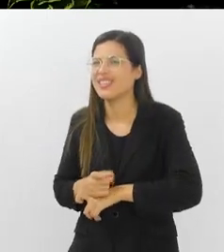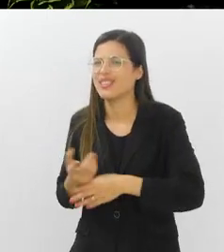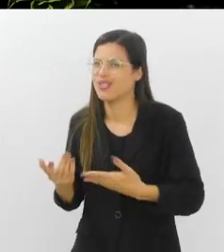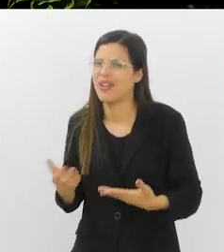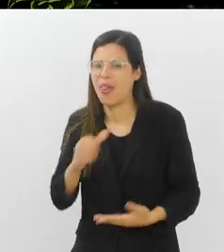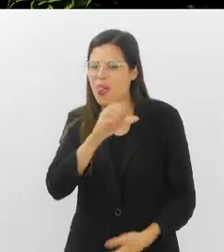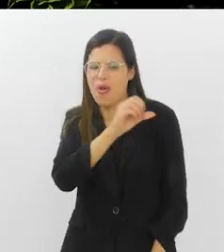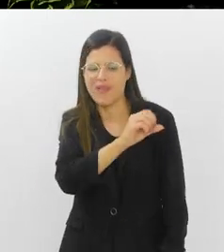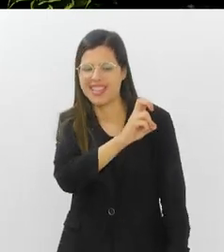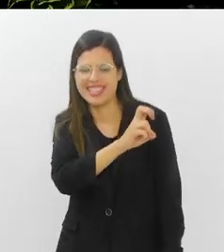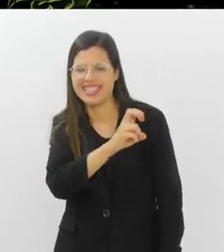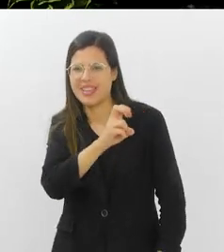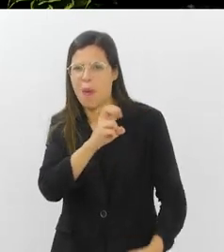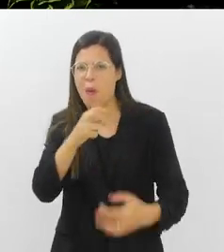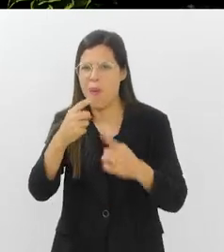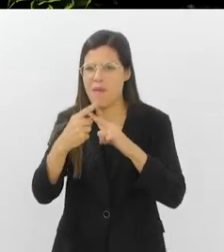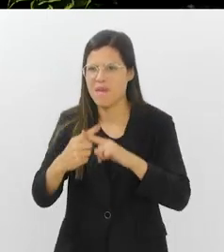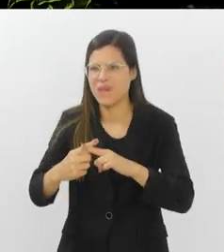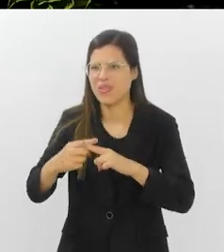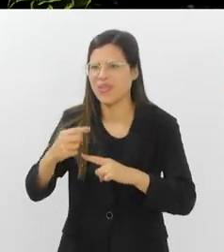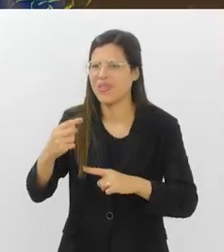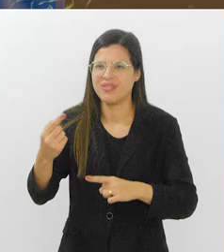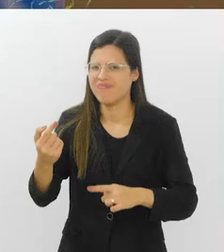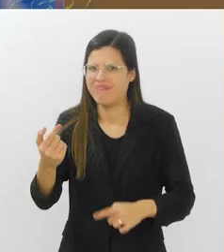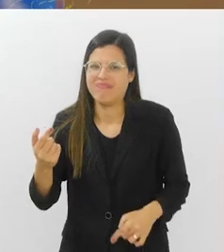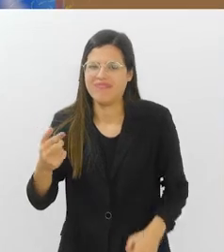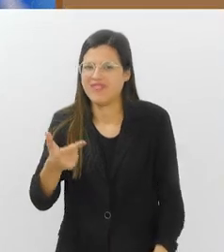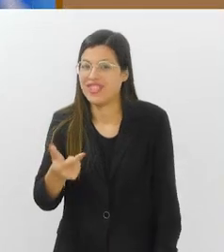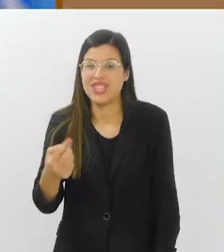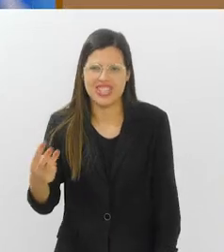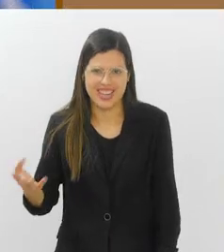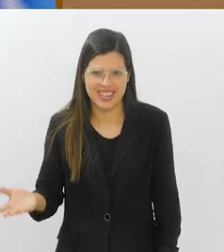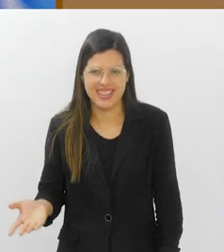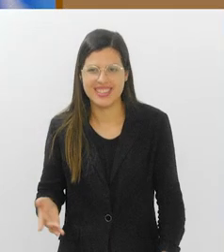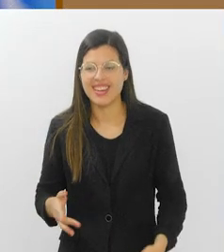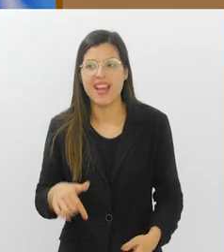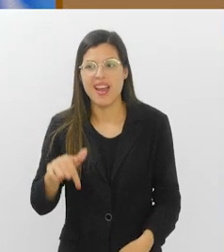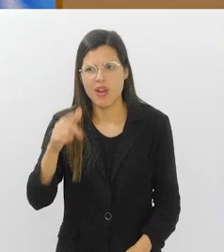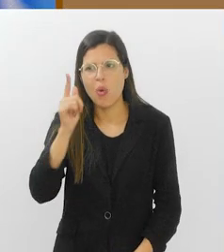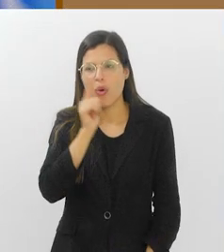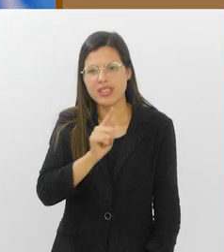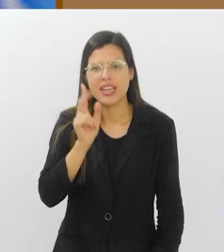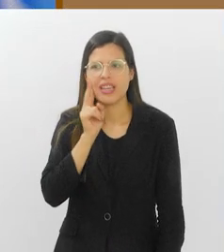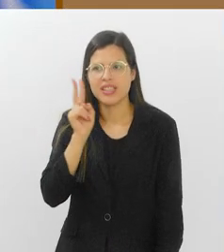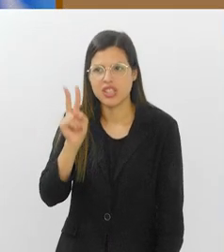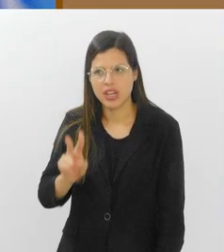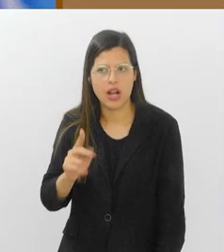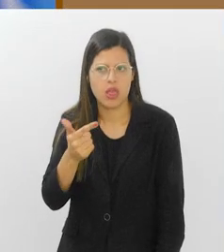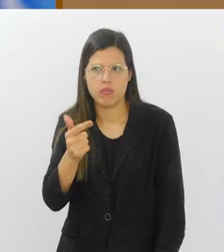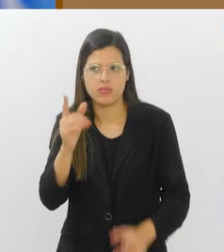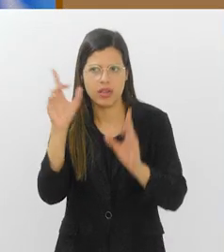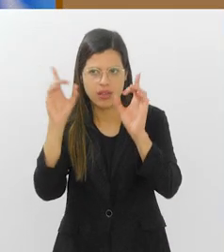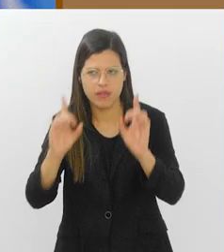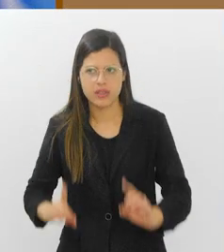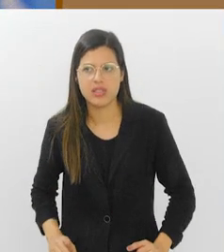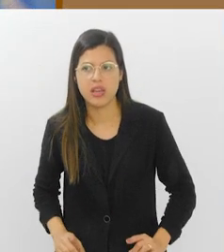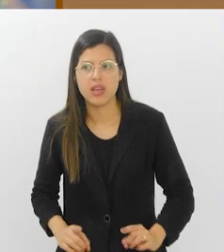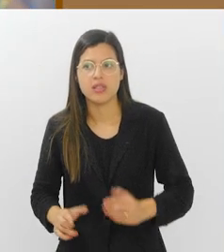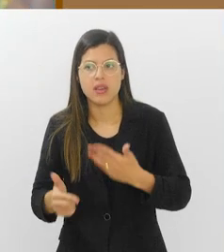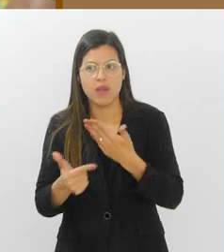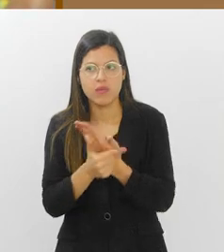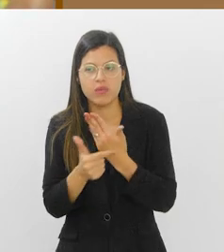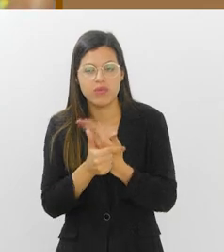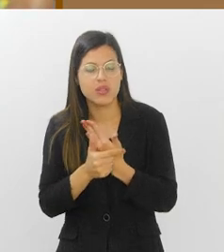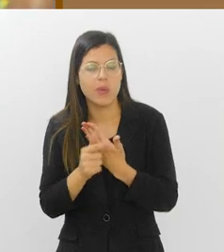95 a 53 o jogo então o goleiro ele enxerga normalmente ele não tem deficiência e ele tem